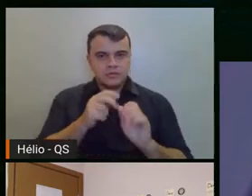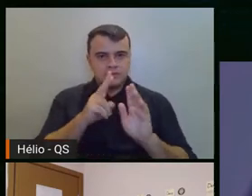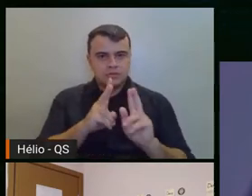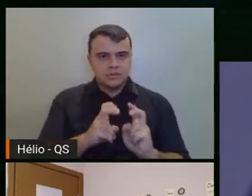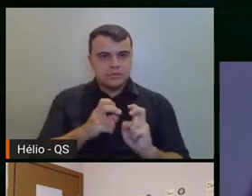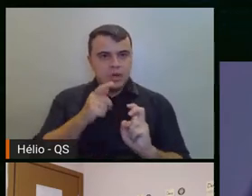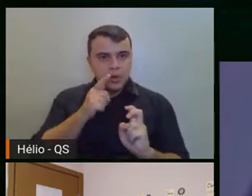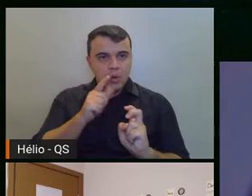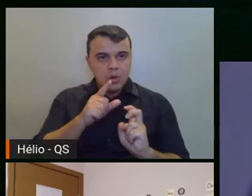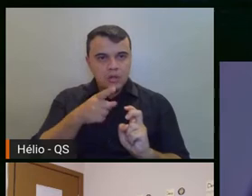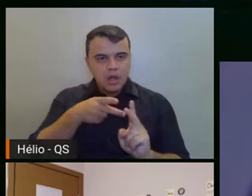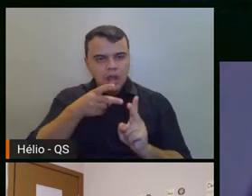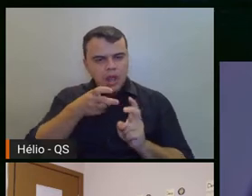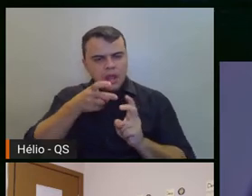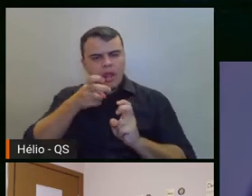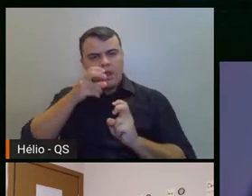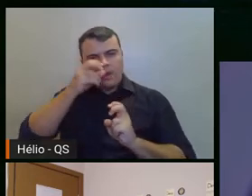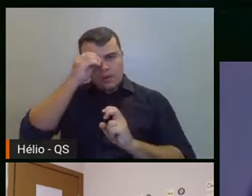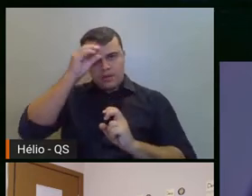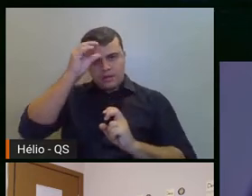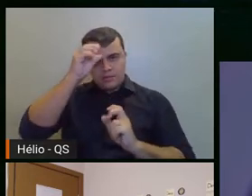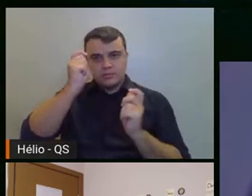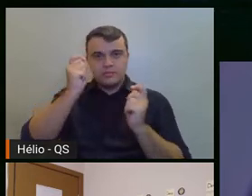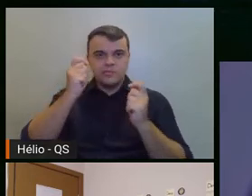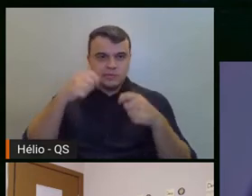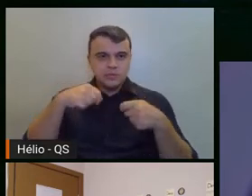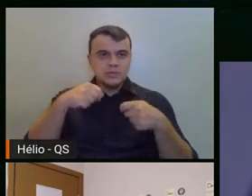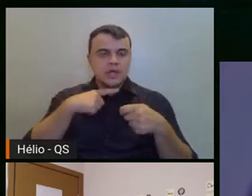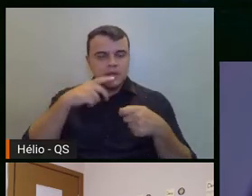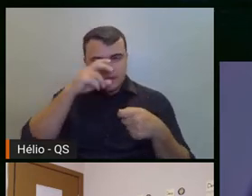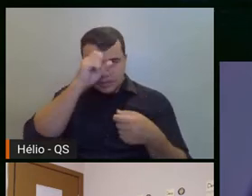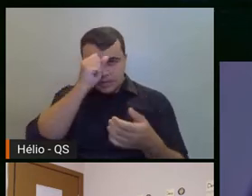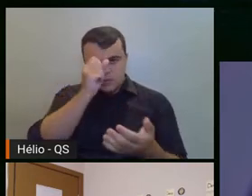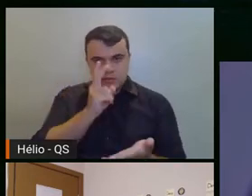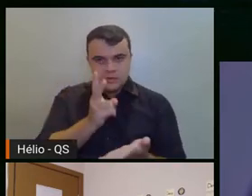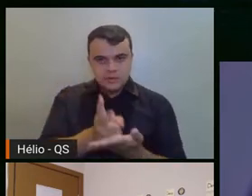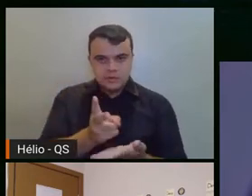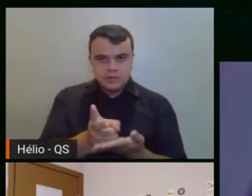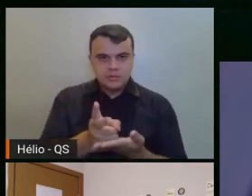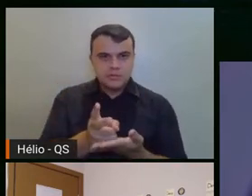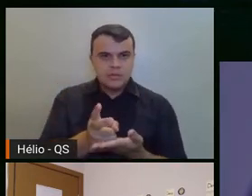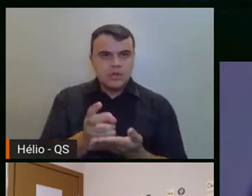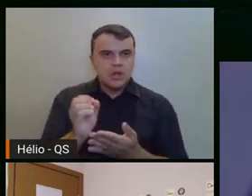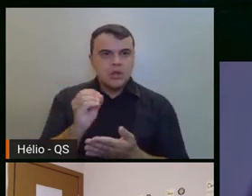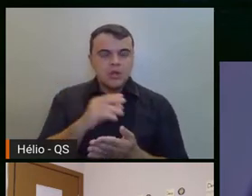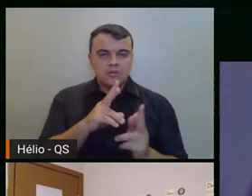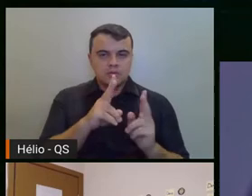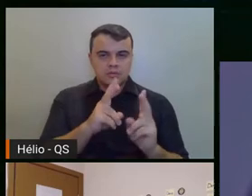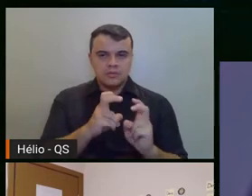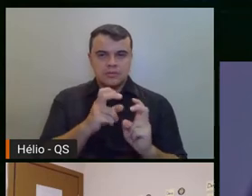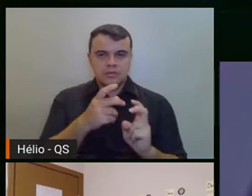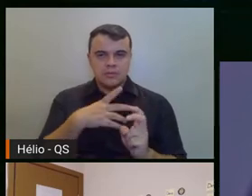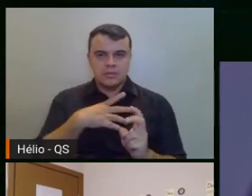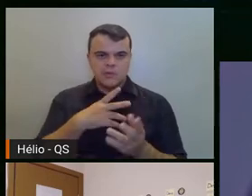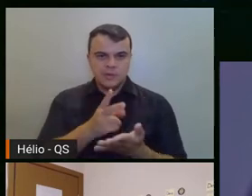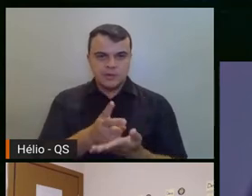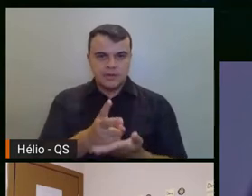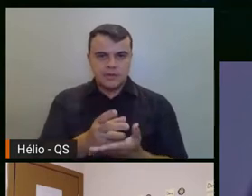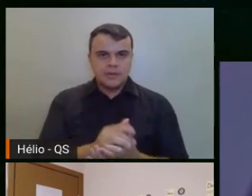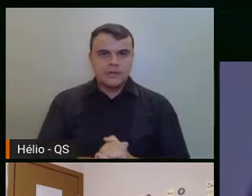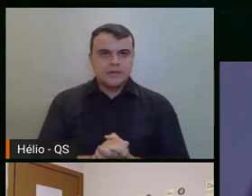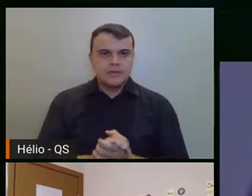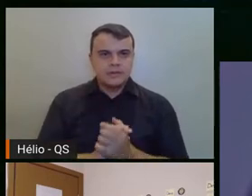poder ter pílulas de conhecimento ali e aprendendo temas novos né de maneira contínua Então